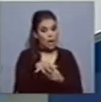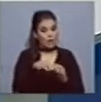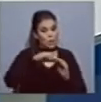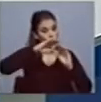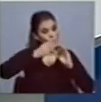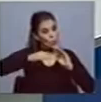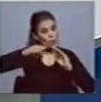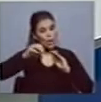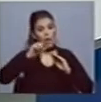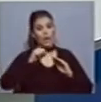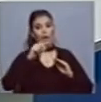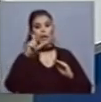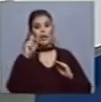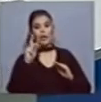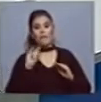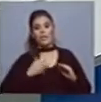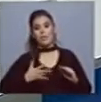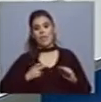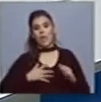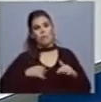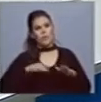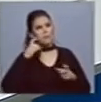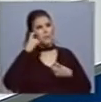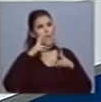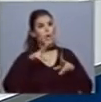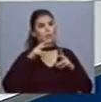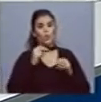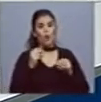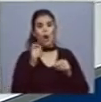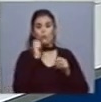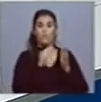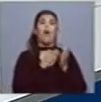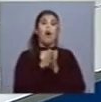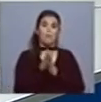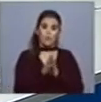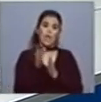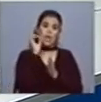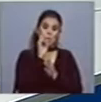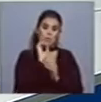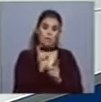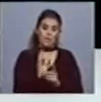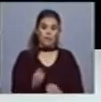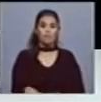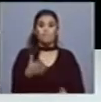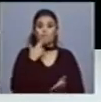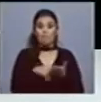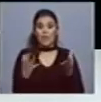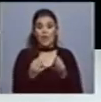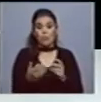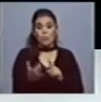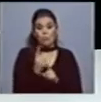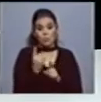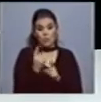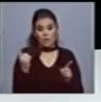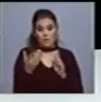muito longe de imaginar a utilidade que poderiam vir a... É verdade. E muito rapidamente vamos falar de um